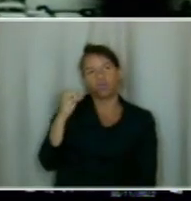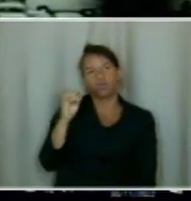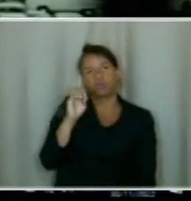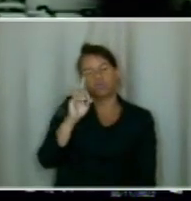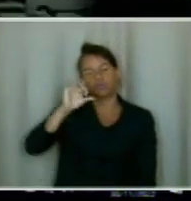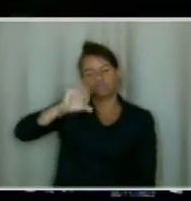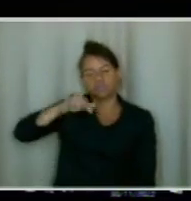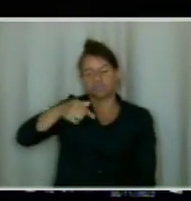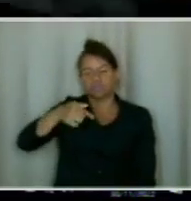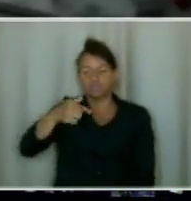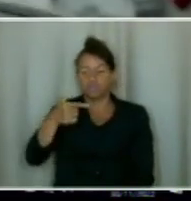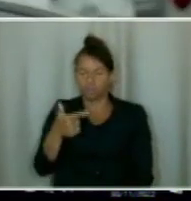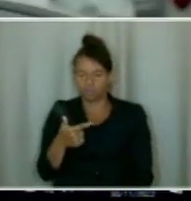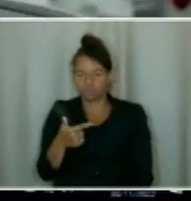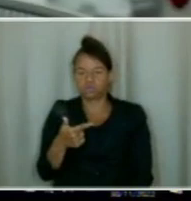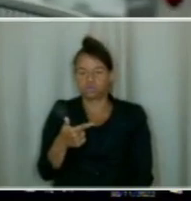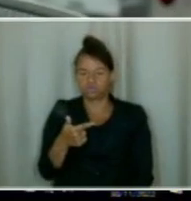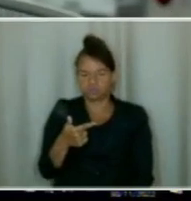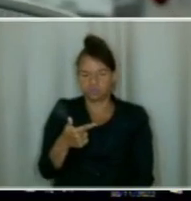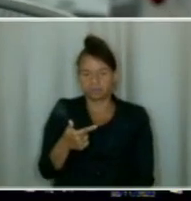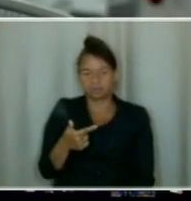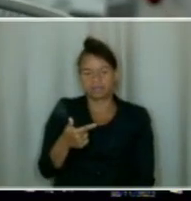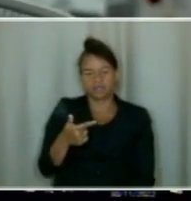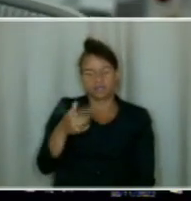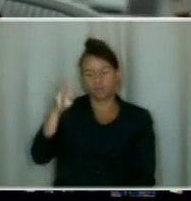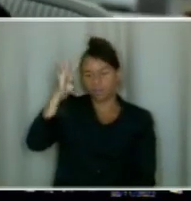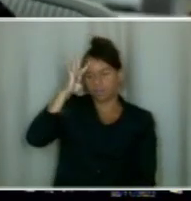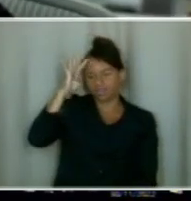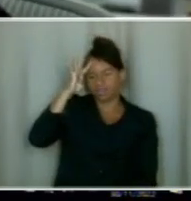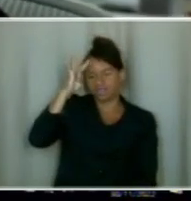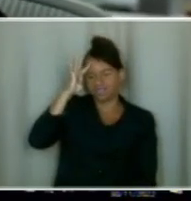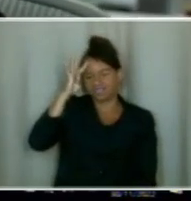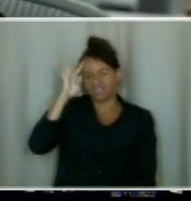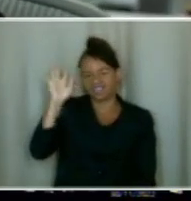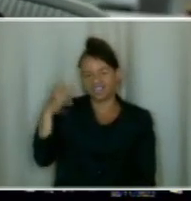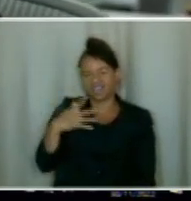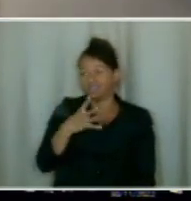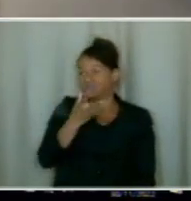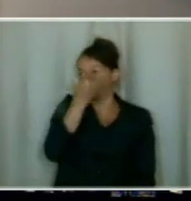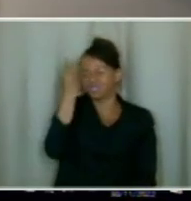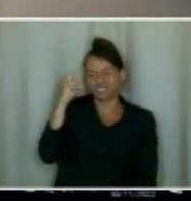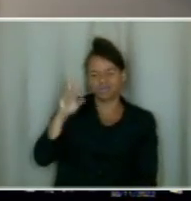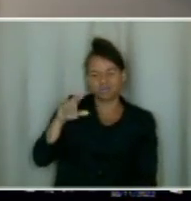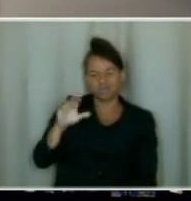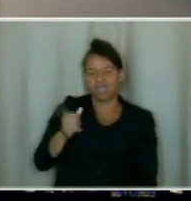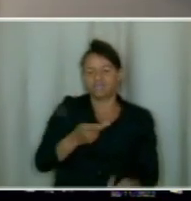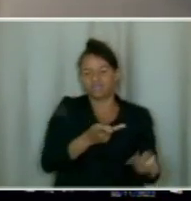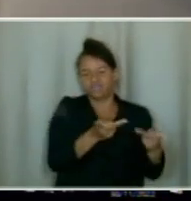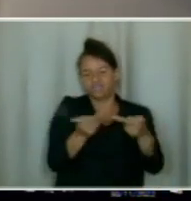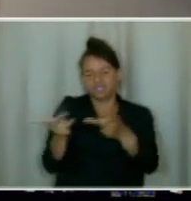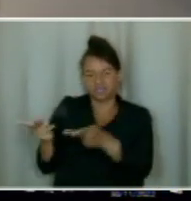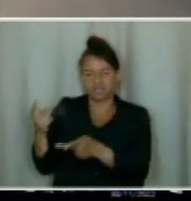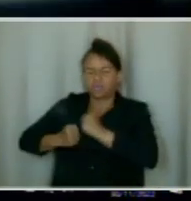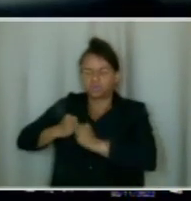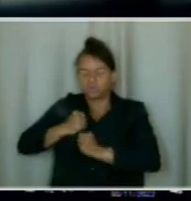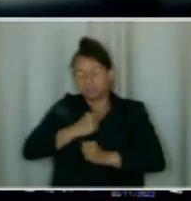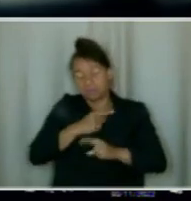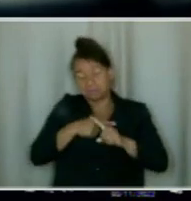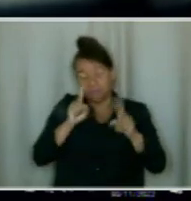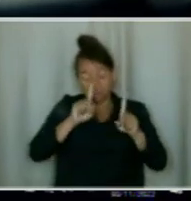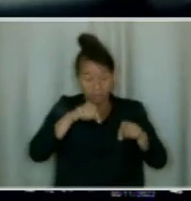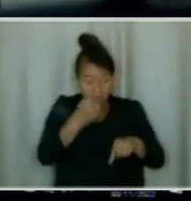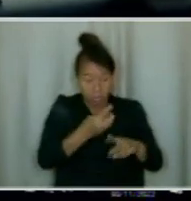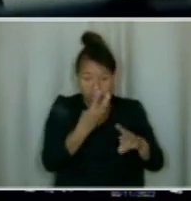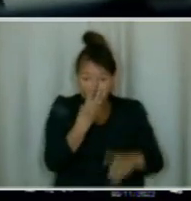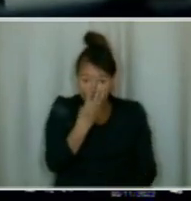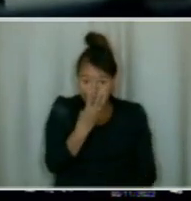de 72, essa data, dia de quarta-feira, essa data não vou esquecer nunca. Fiz uma visita interna na revenda. Depois de